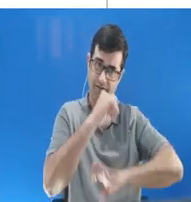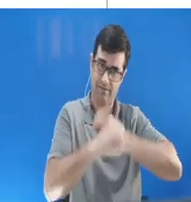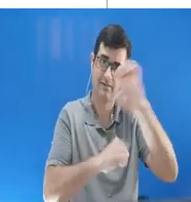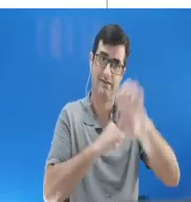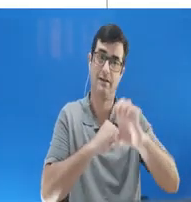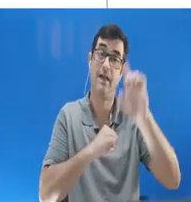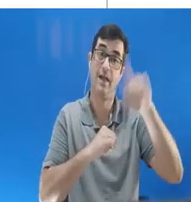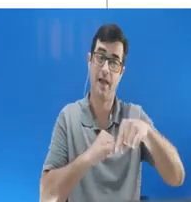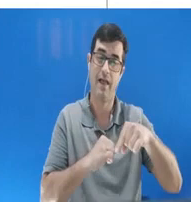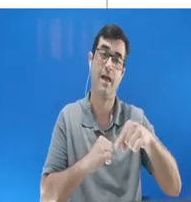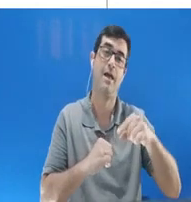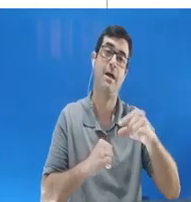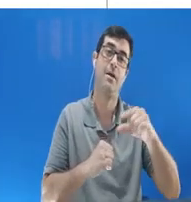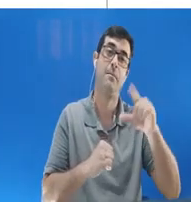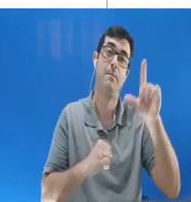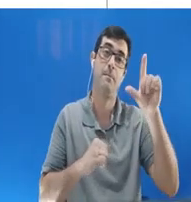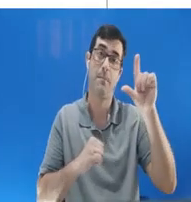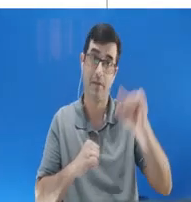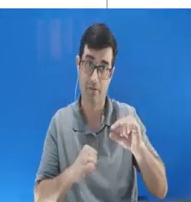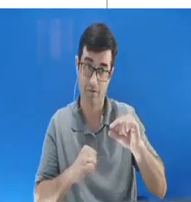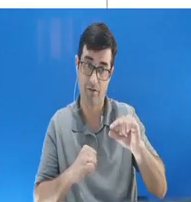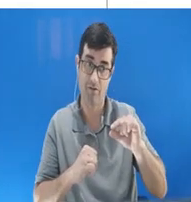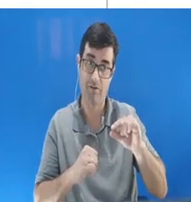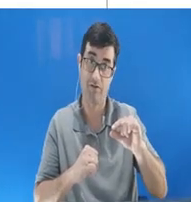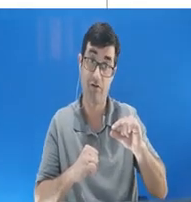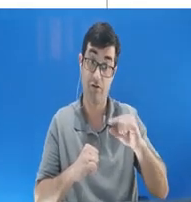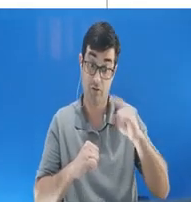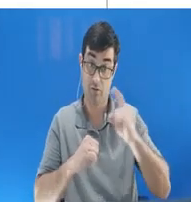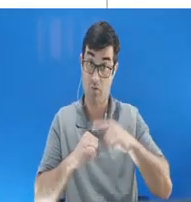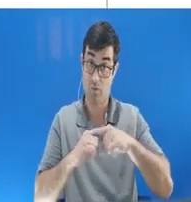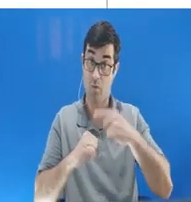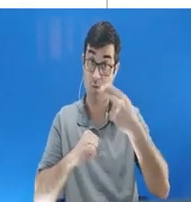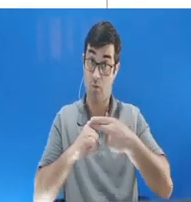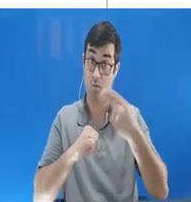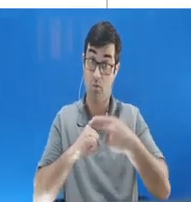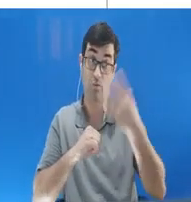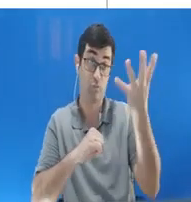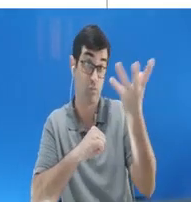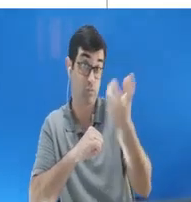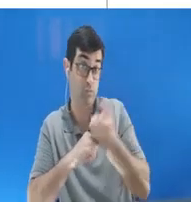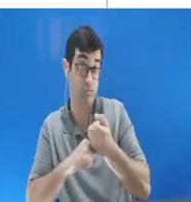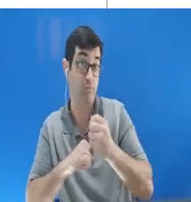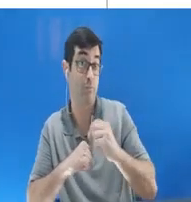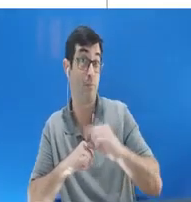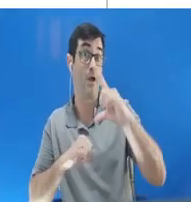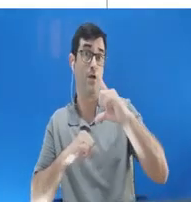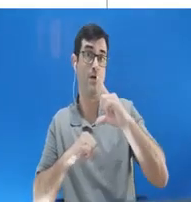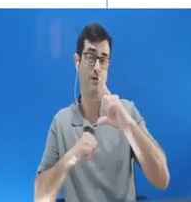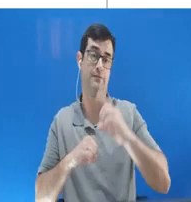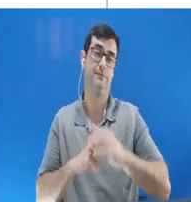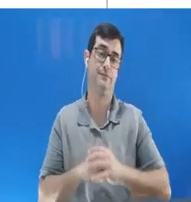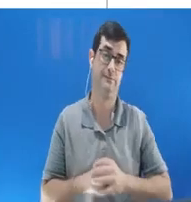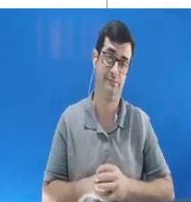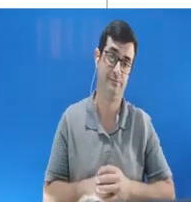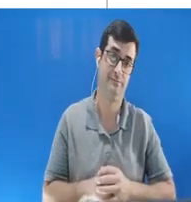de valência, seja menor, porque a atração do núcleo é maior. Já nesse